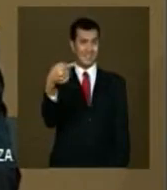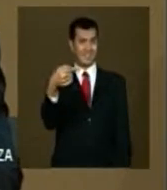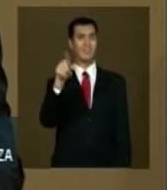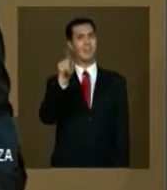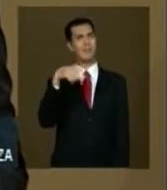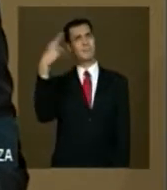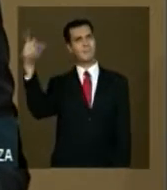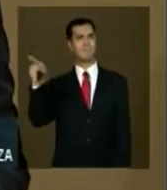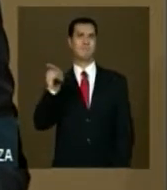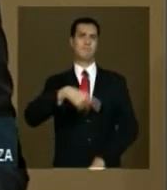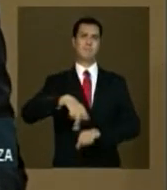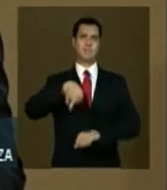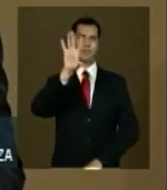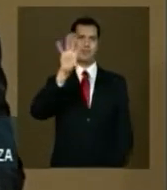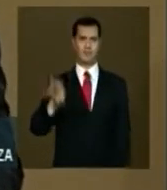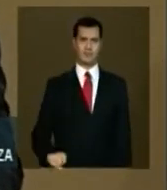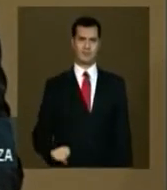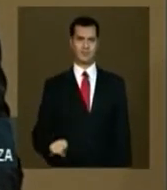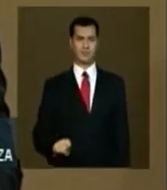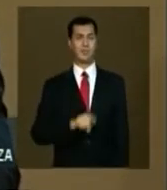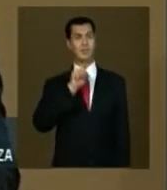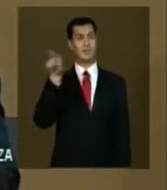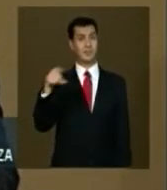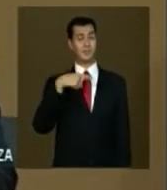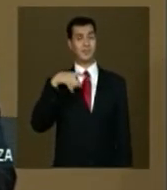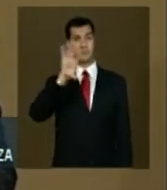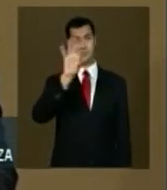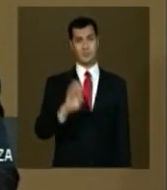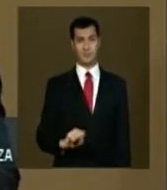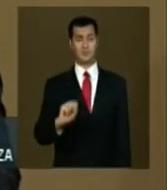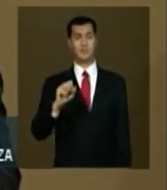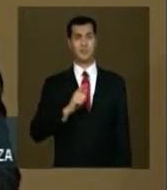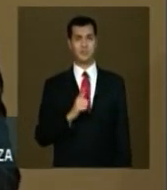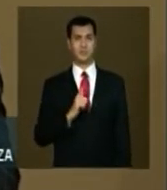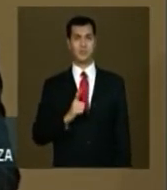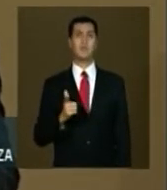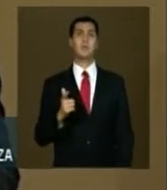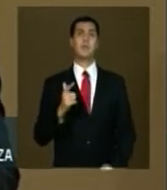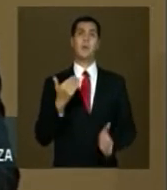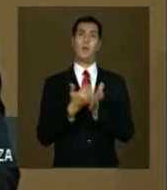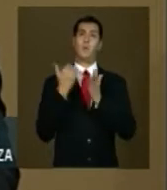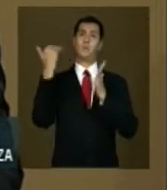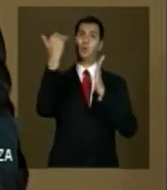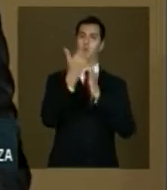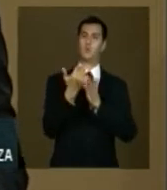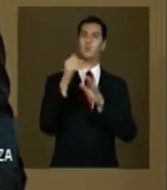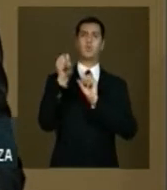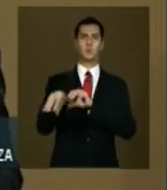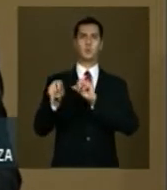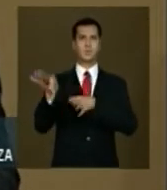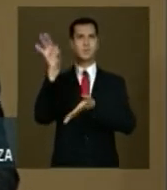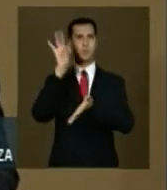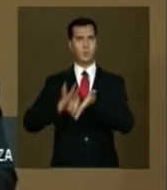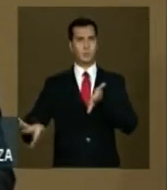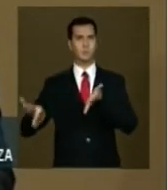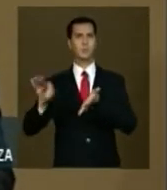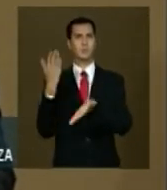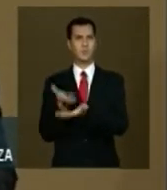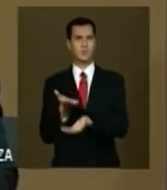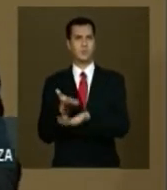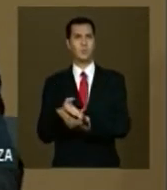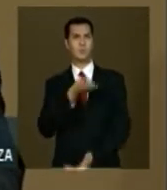década aumentaram na África em 50% as matrículas no ensino secundário e mais de 80% no